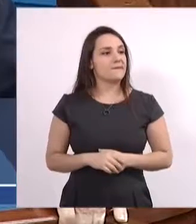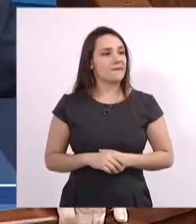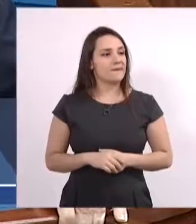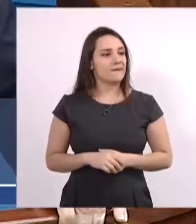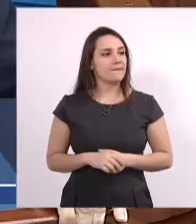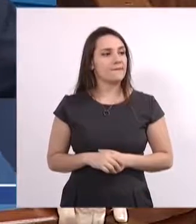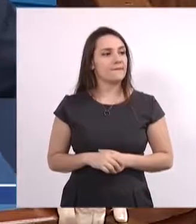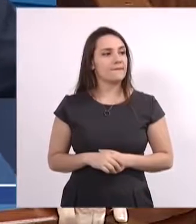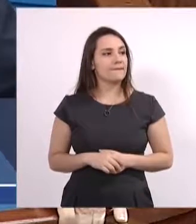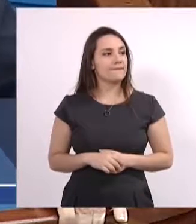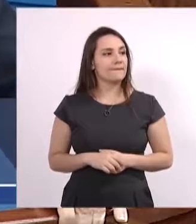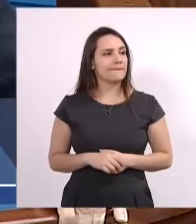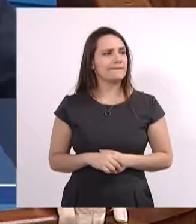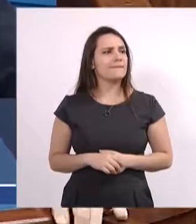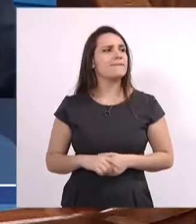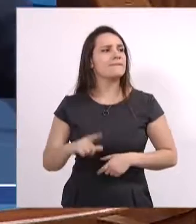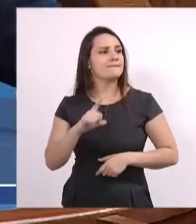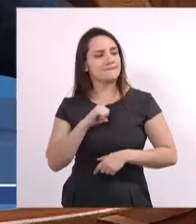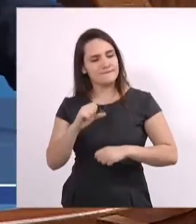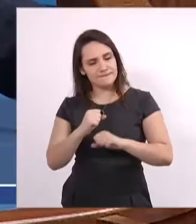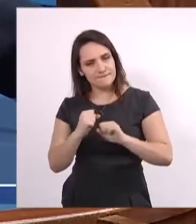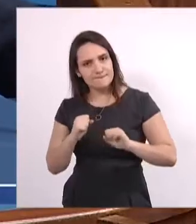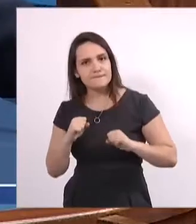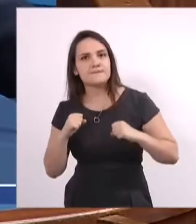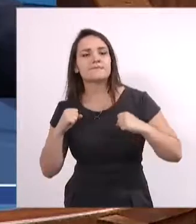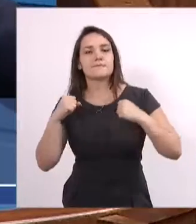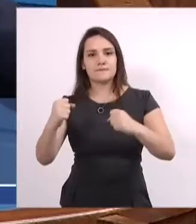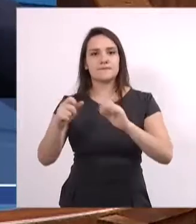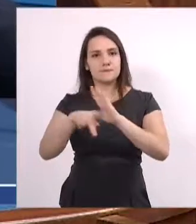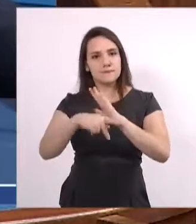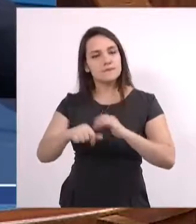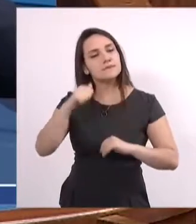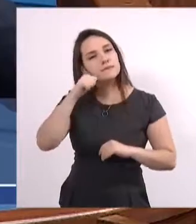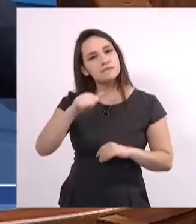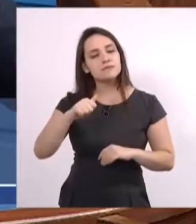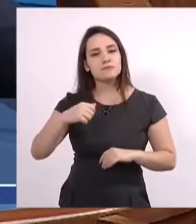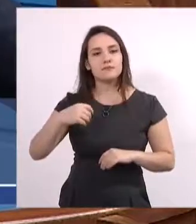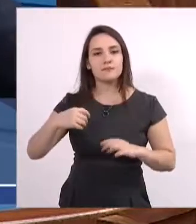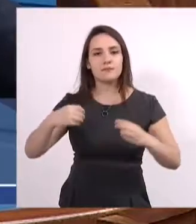através do empenho da ministra Tereza Cristina, que se